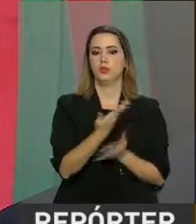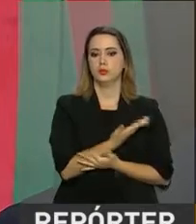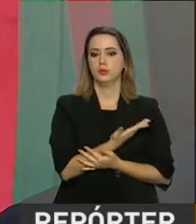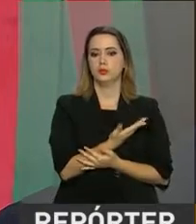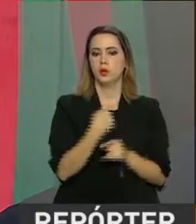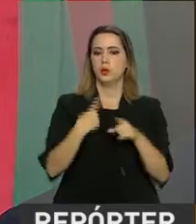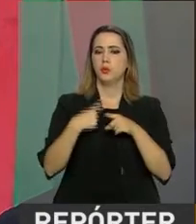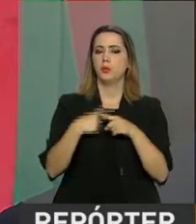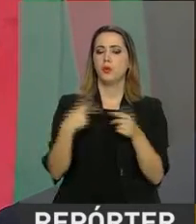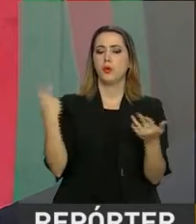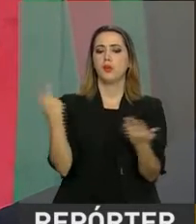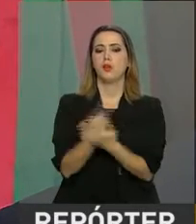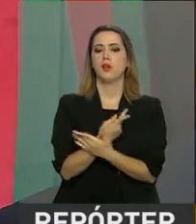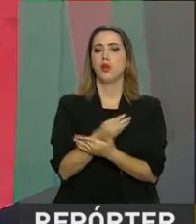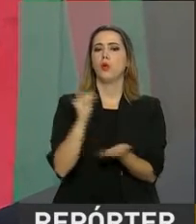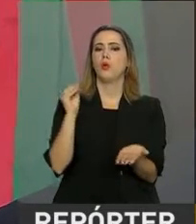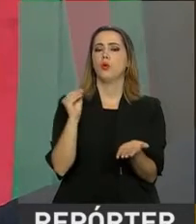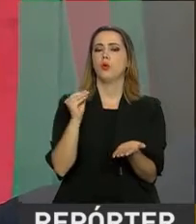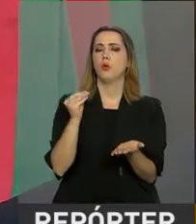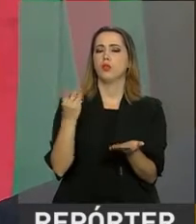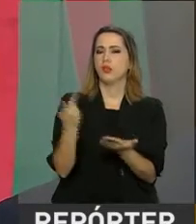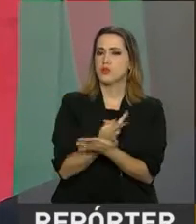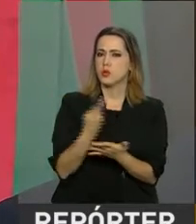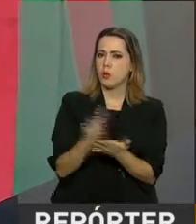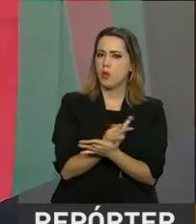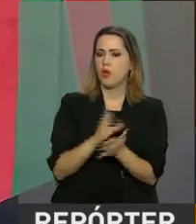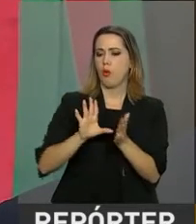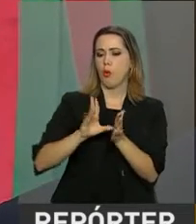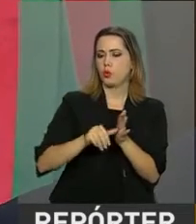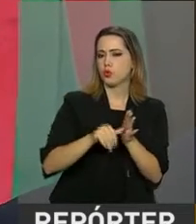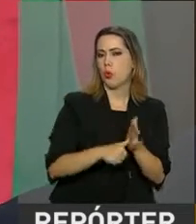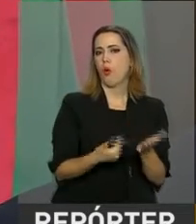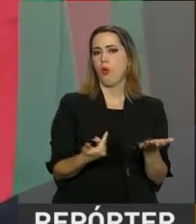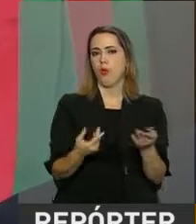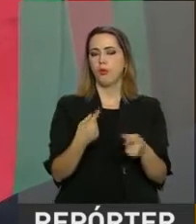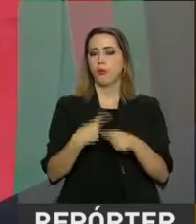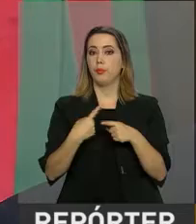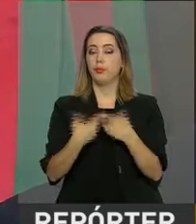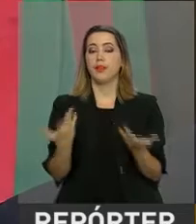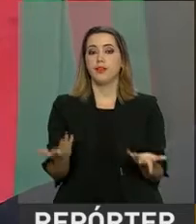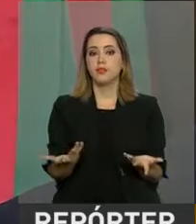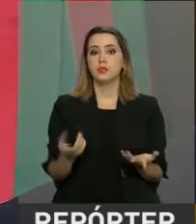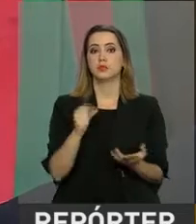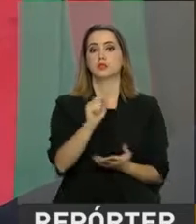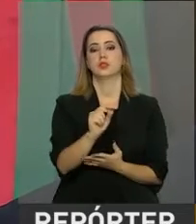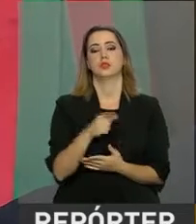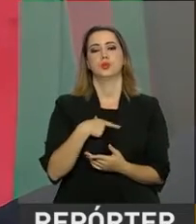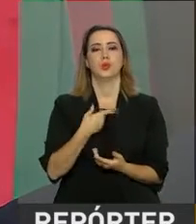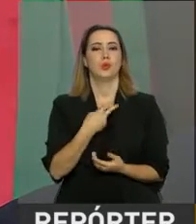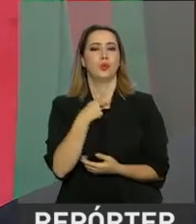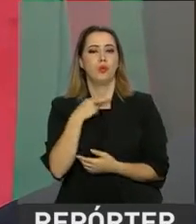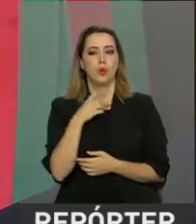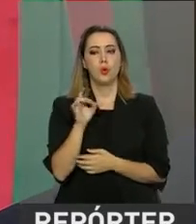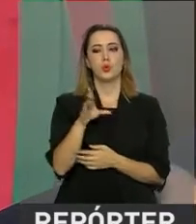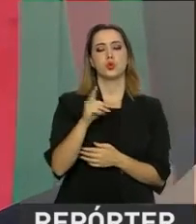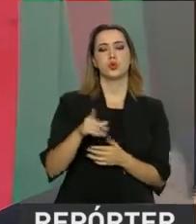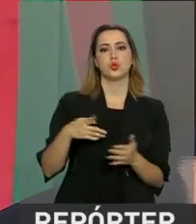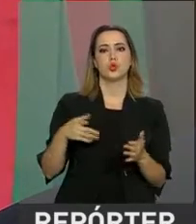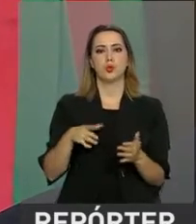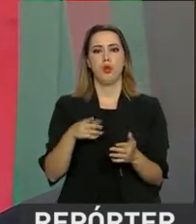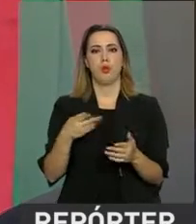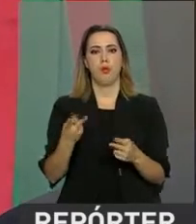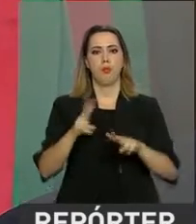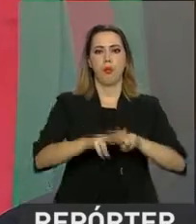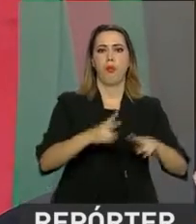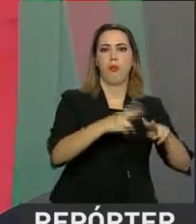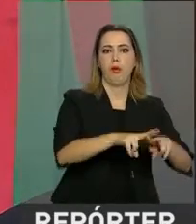porque acontece os desvios fraudes à corrupção porque não adianta ficar combatendo sou o ato em si nós temos que melhorar o